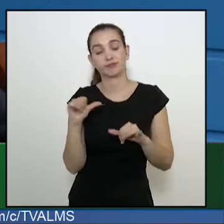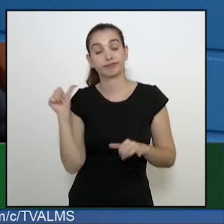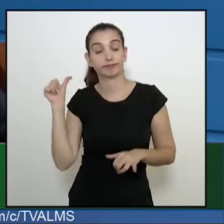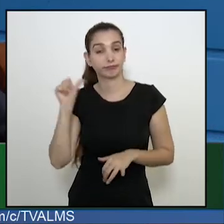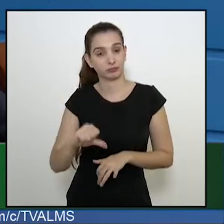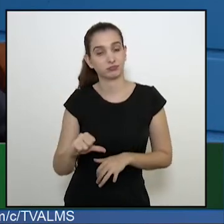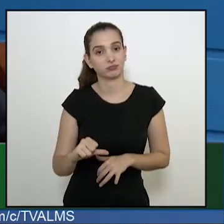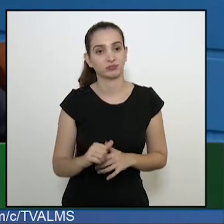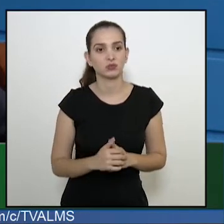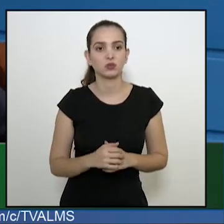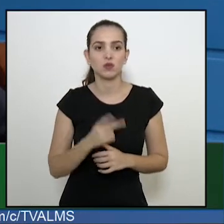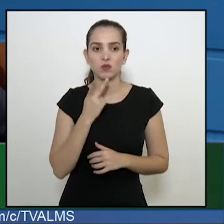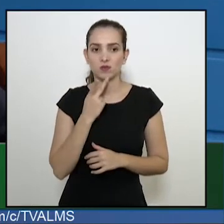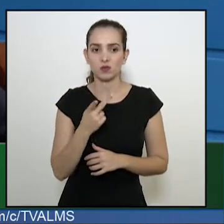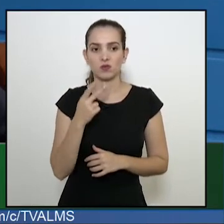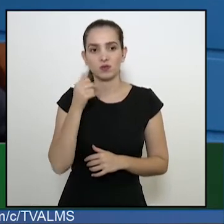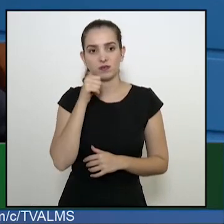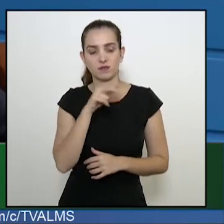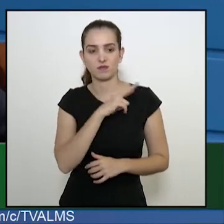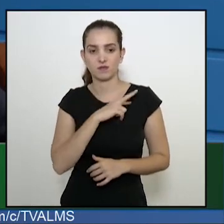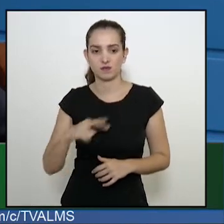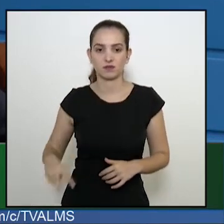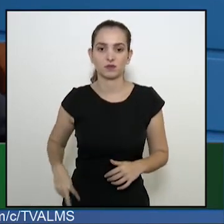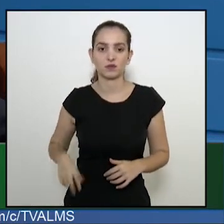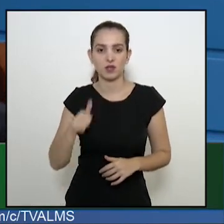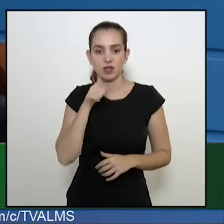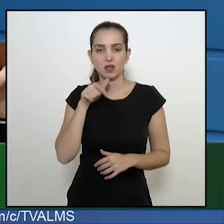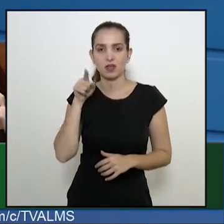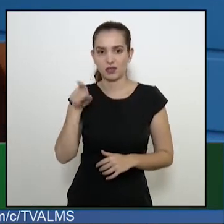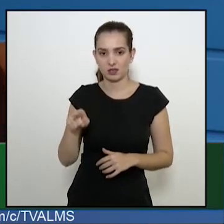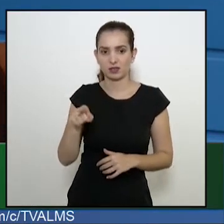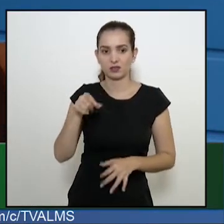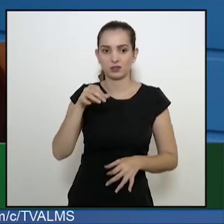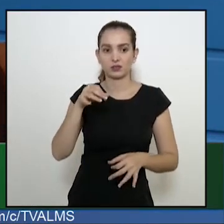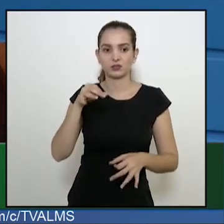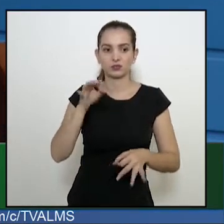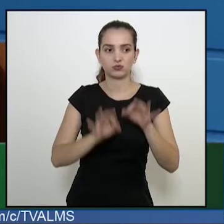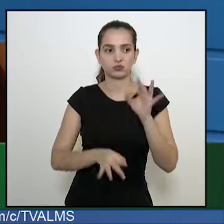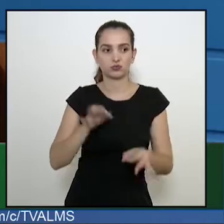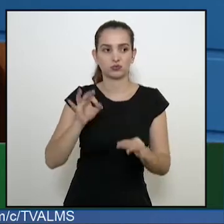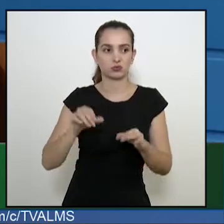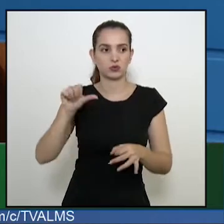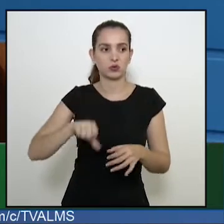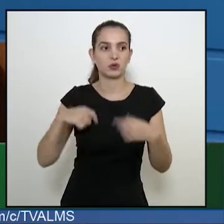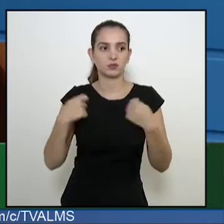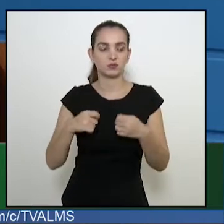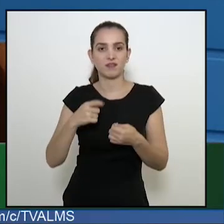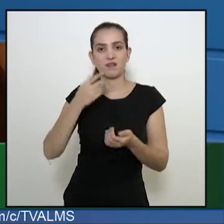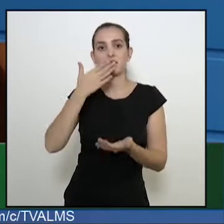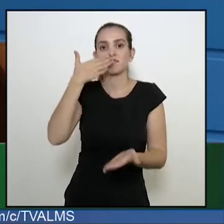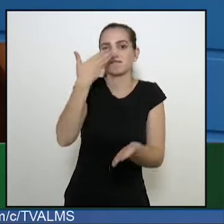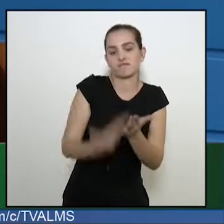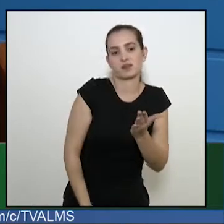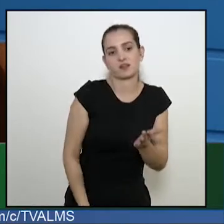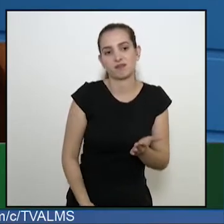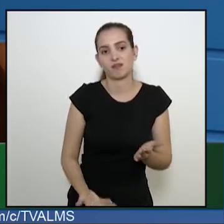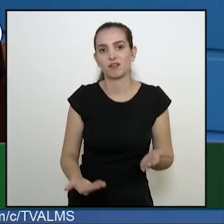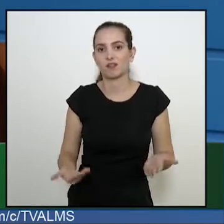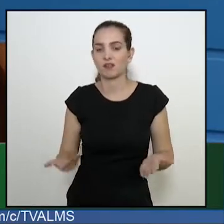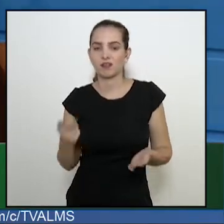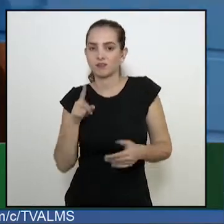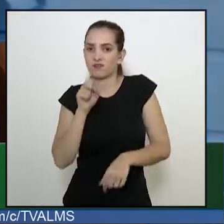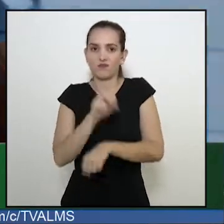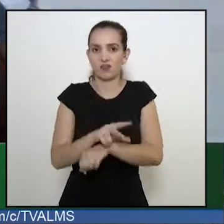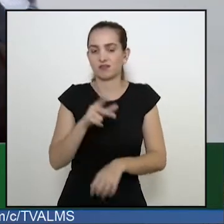lamentável sobre a morte da vereadora, que essa desembargadora ela tinha que ser destituída do cargo, porque ela não tem mais